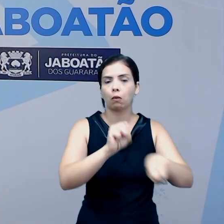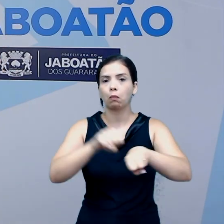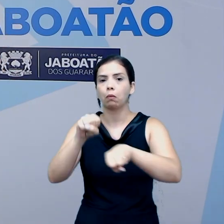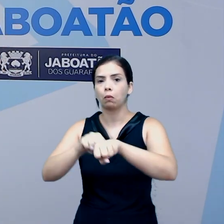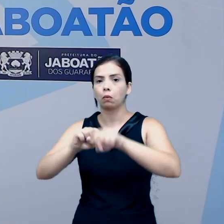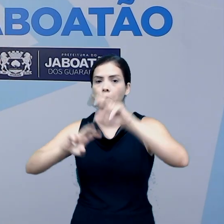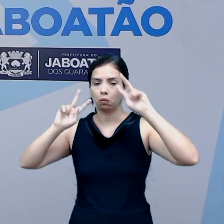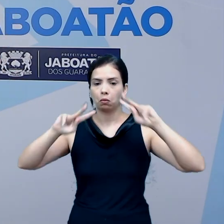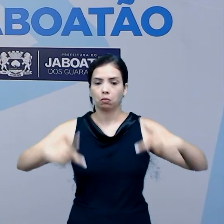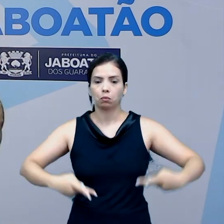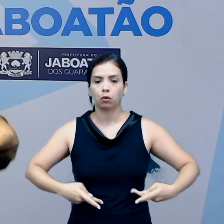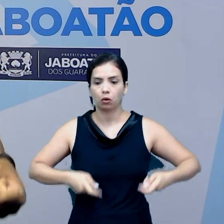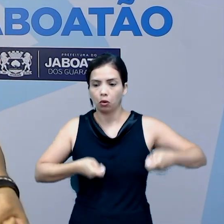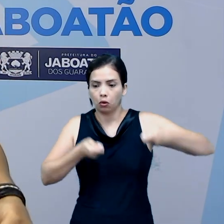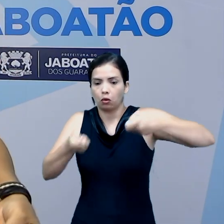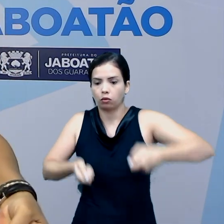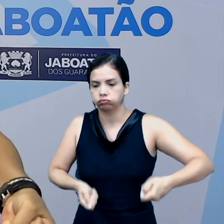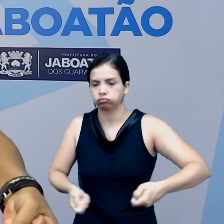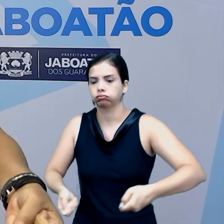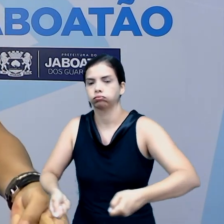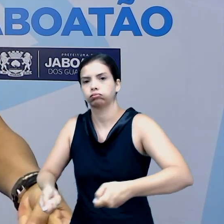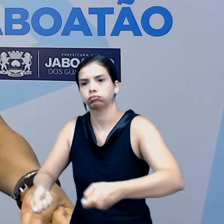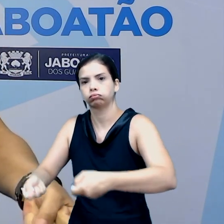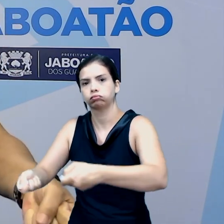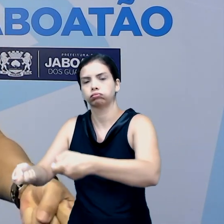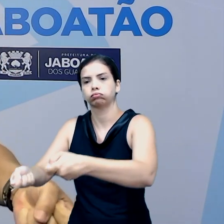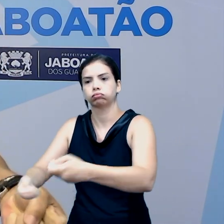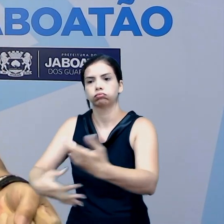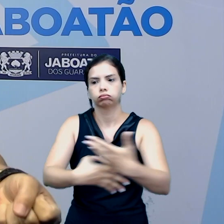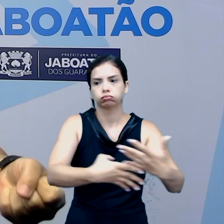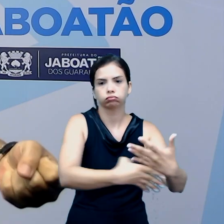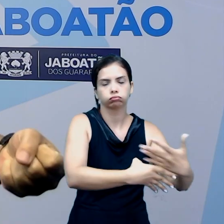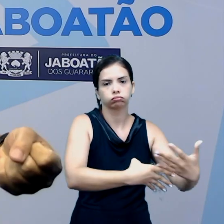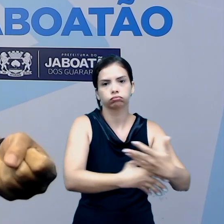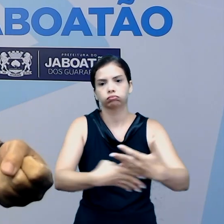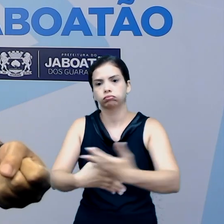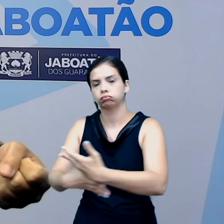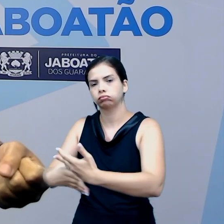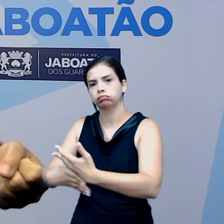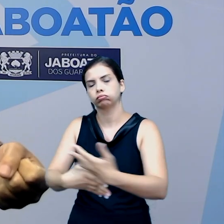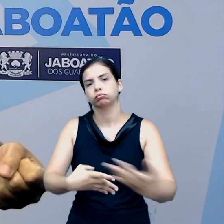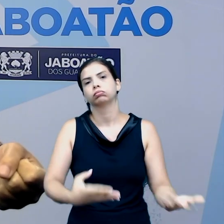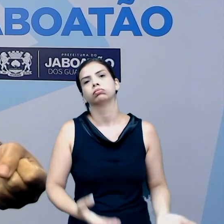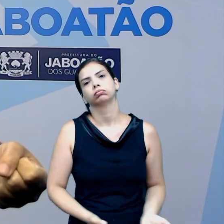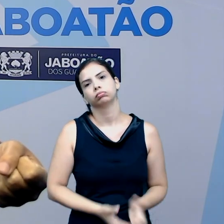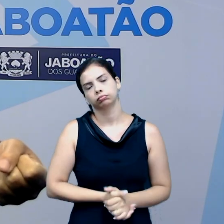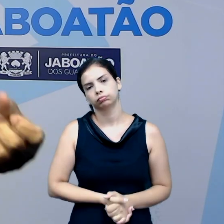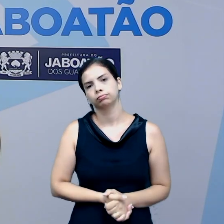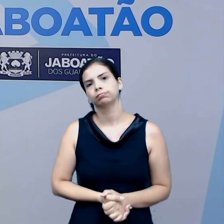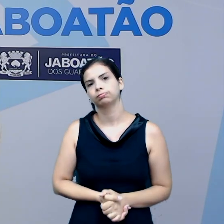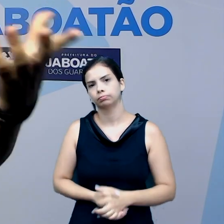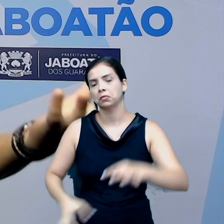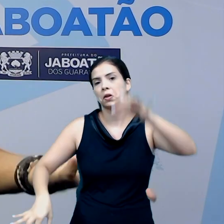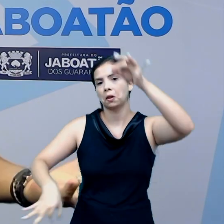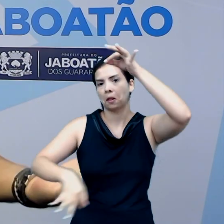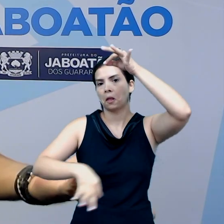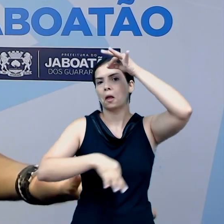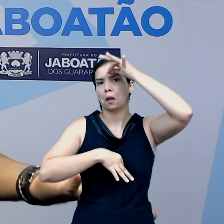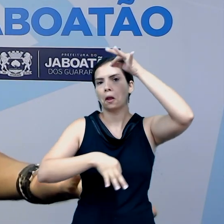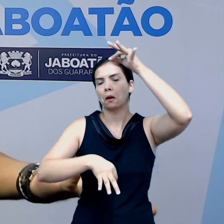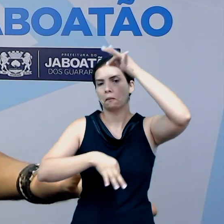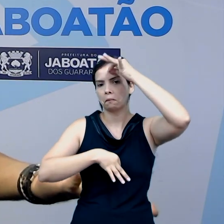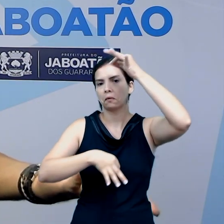bota em cima dessa carroça e sai pela cidade nessa atitude e é uma performance